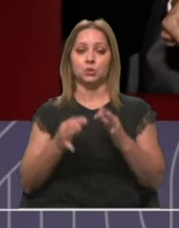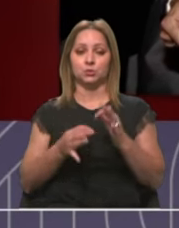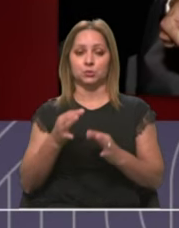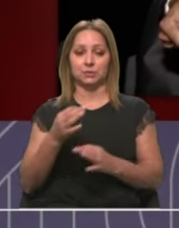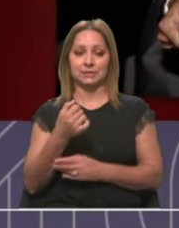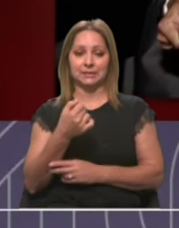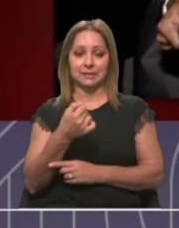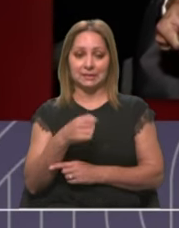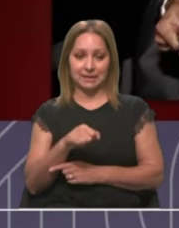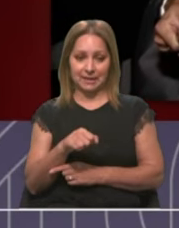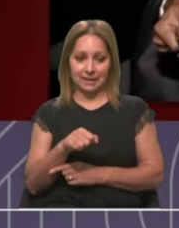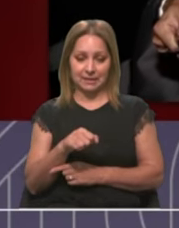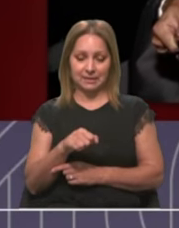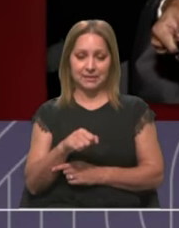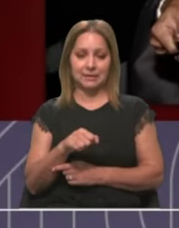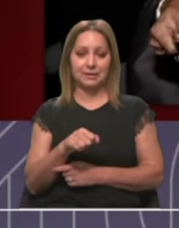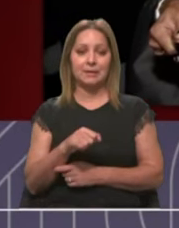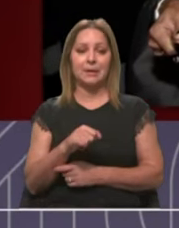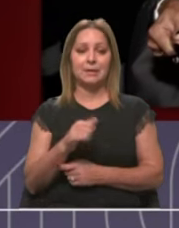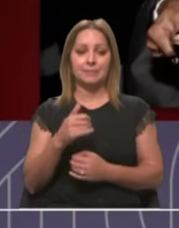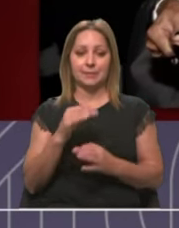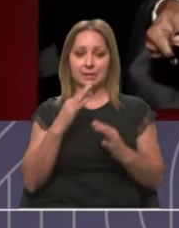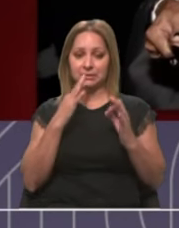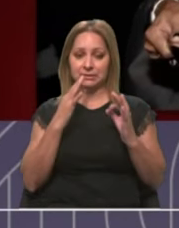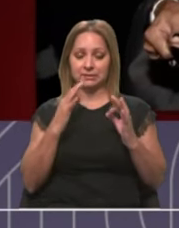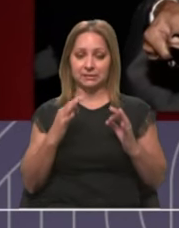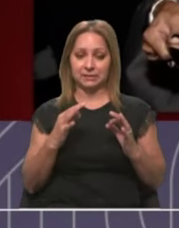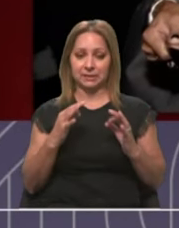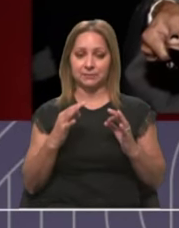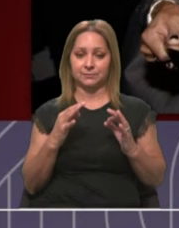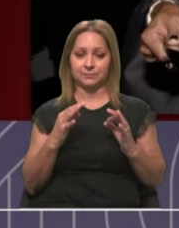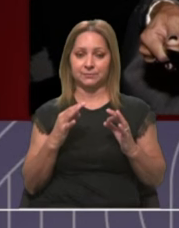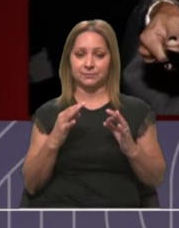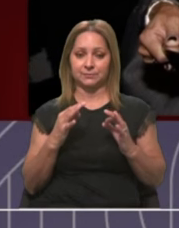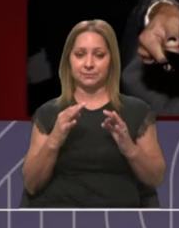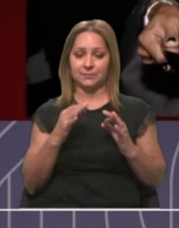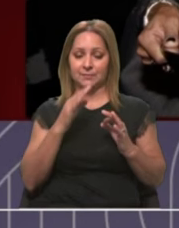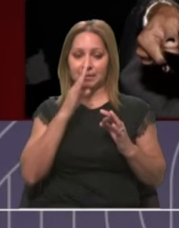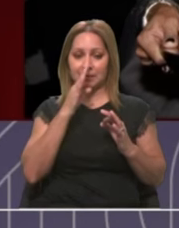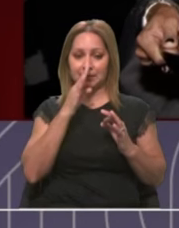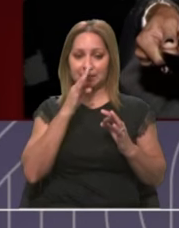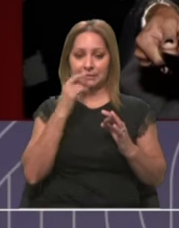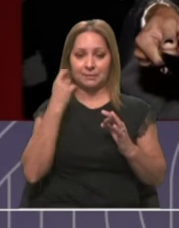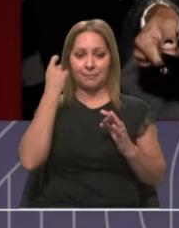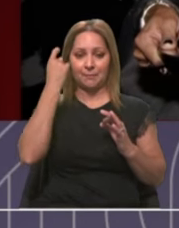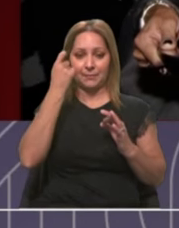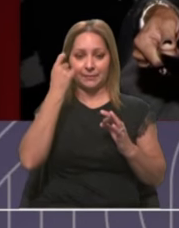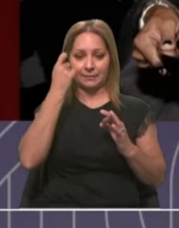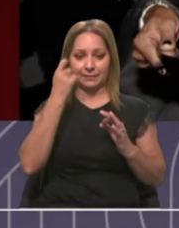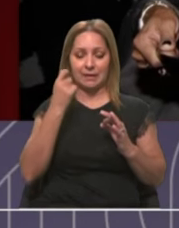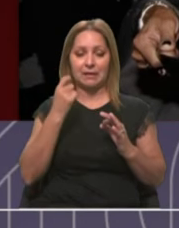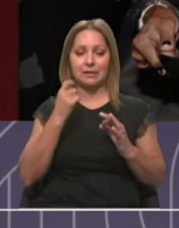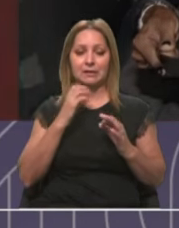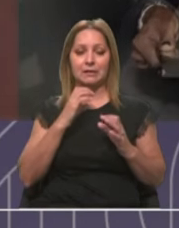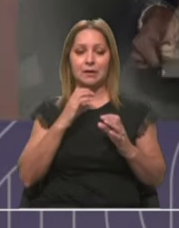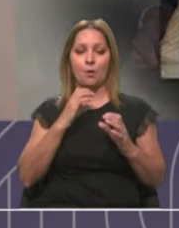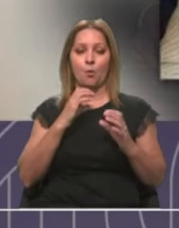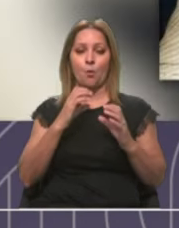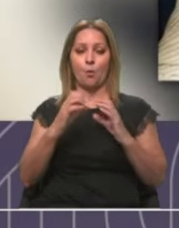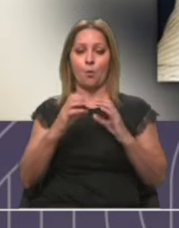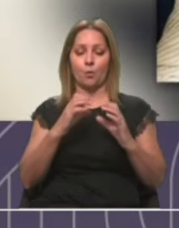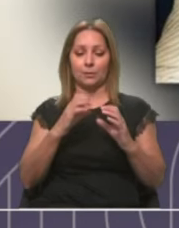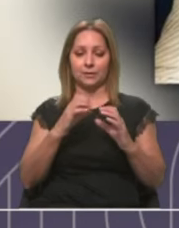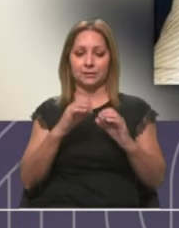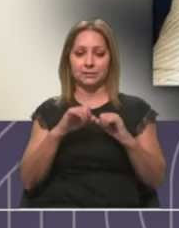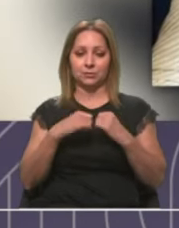até advirta certos arguidos, no sentido que se pensar ir para a comunicação social vai sair